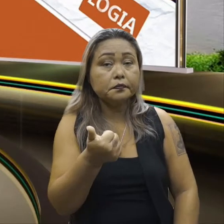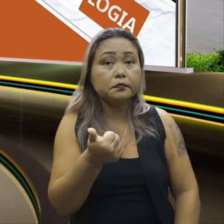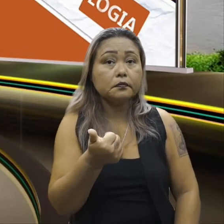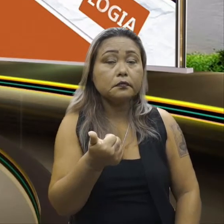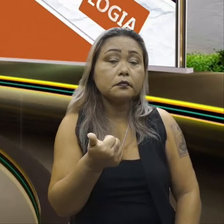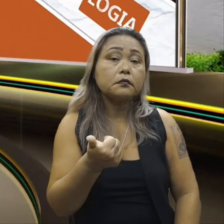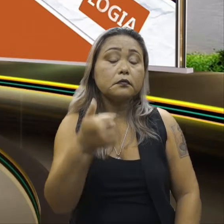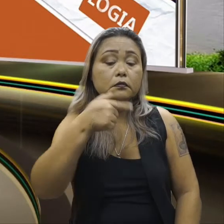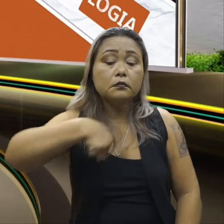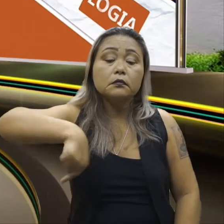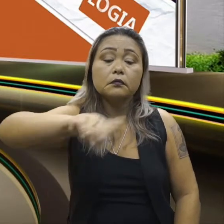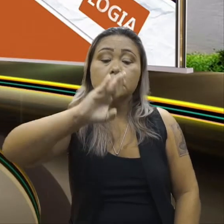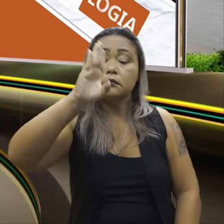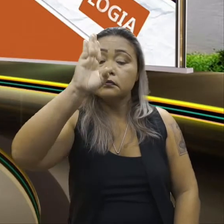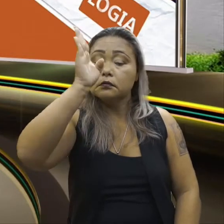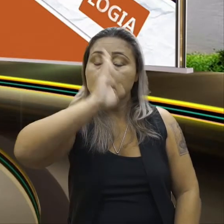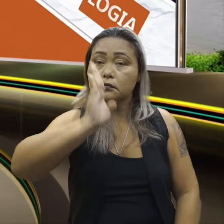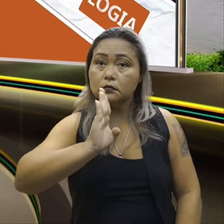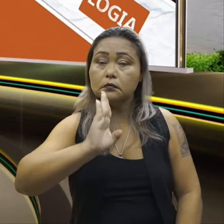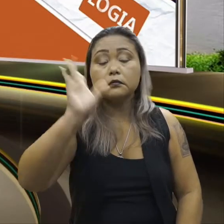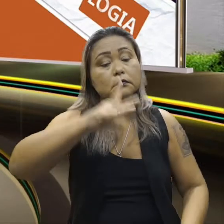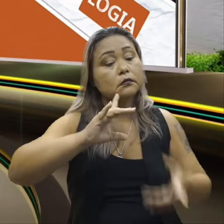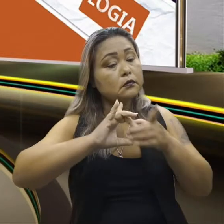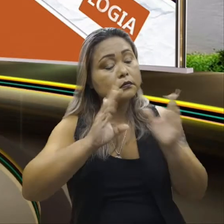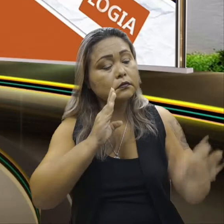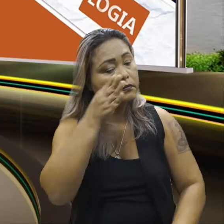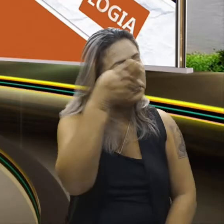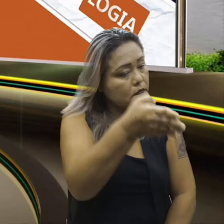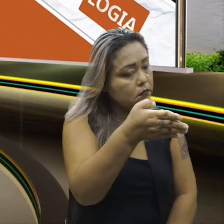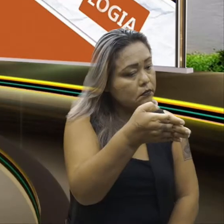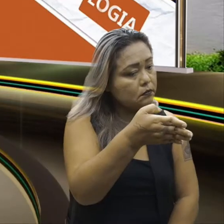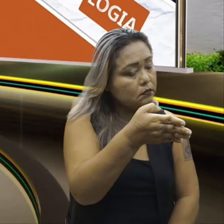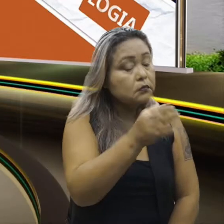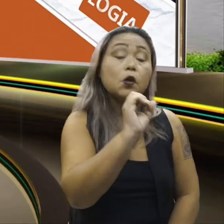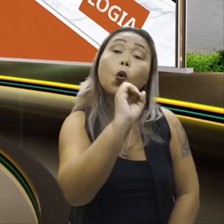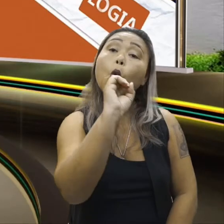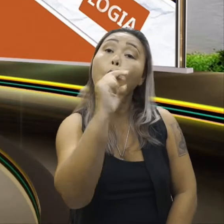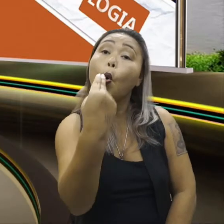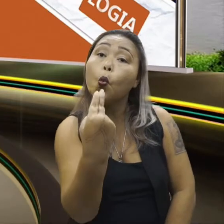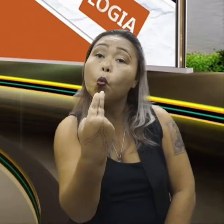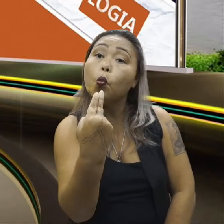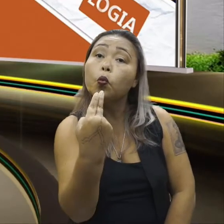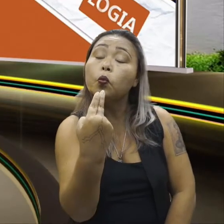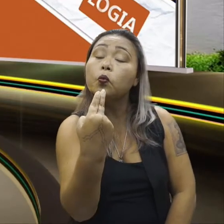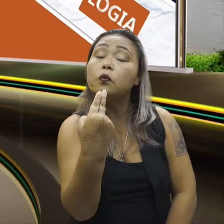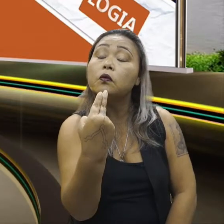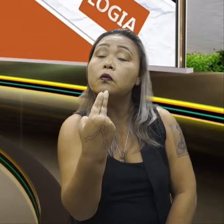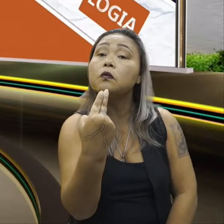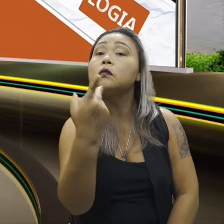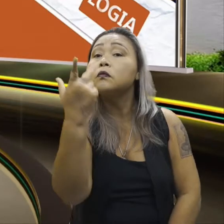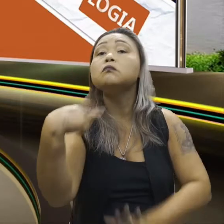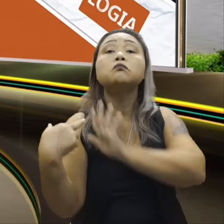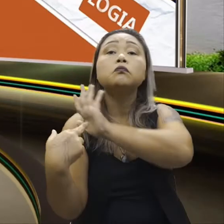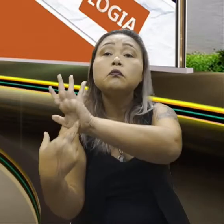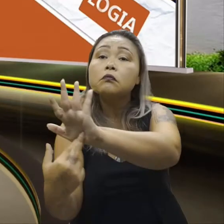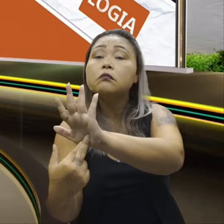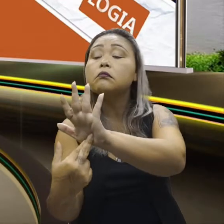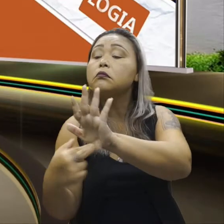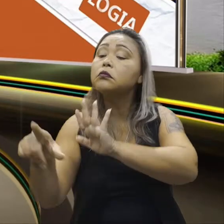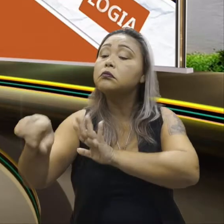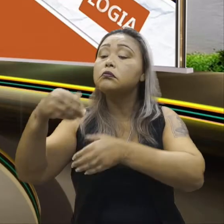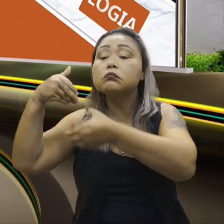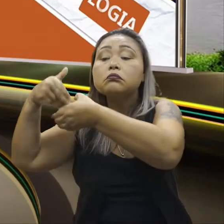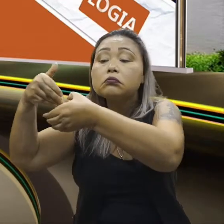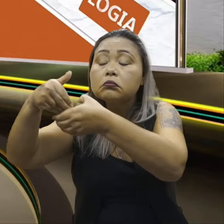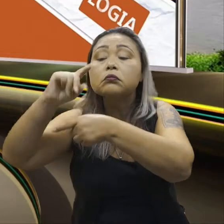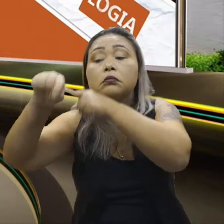que o nosso Brasil fosse uma democracia direta? Ou vocês acham melhor que o representativo, que a gente elege as pessoas e elas